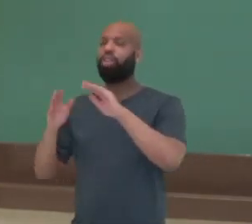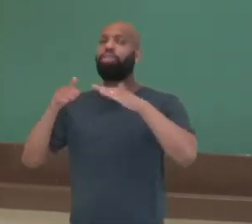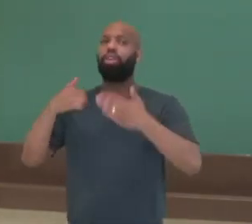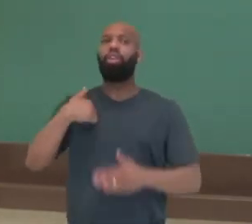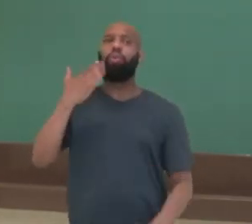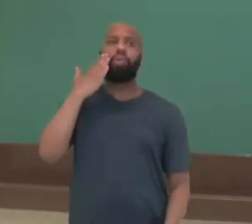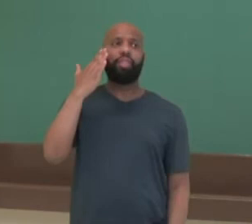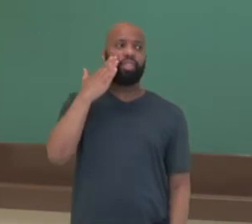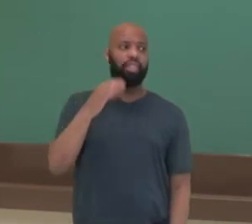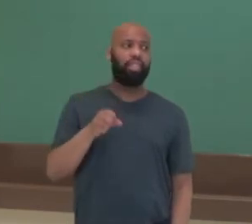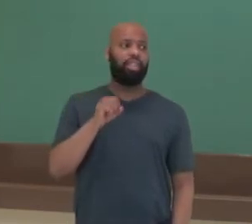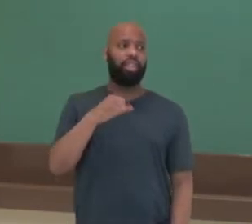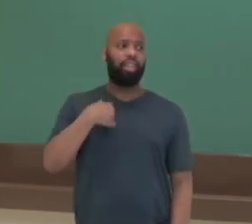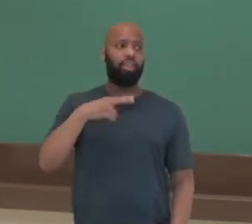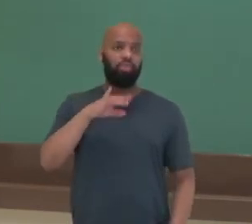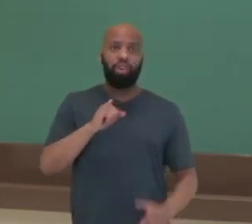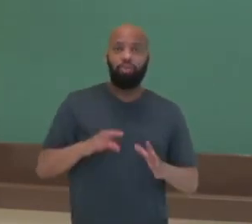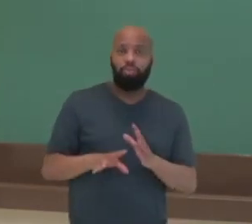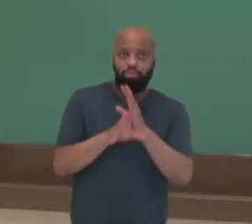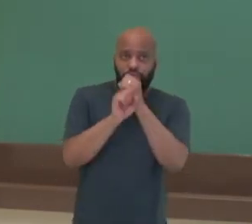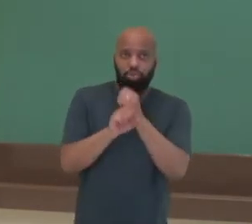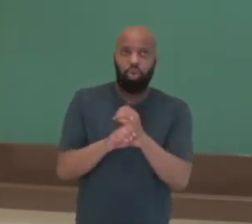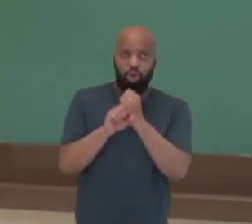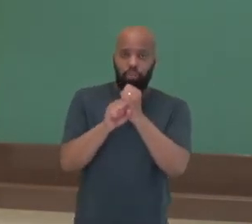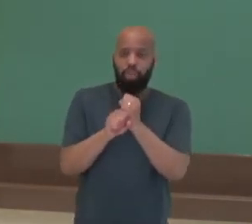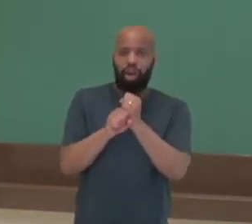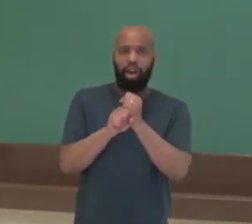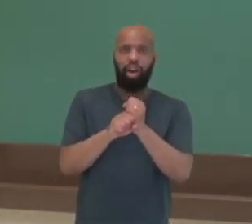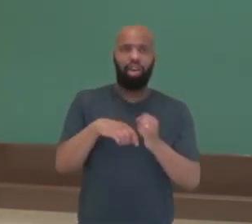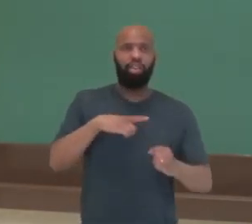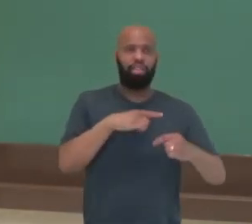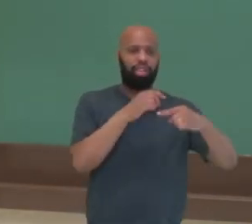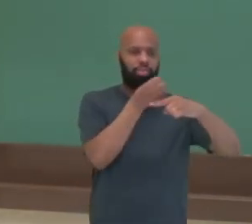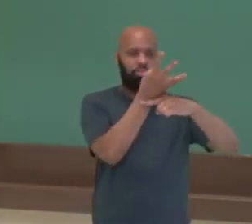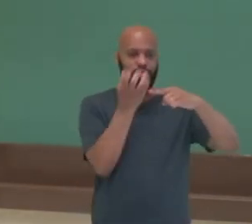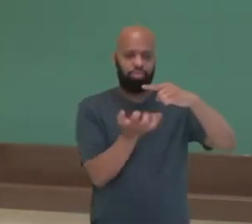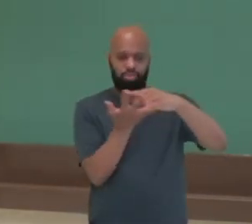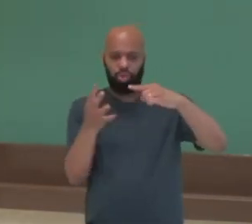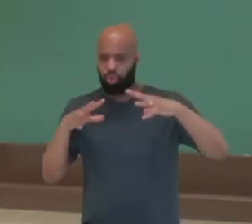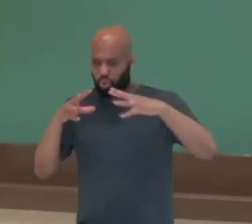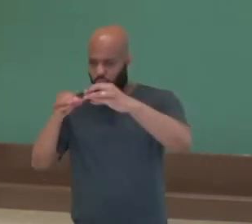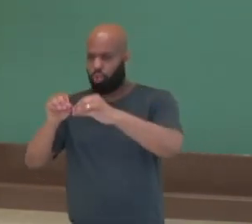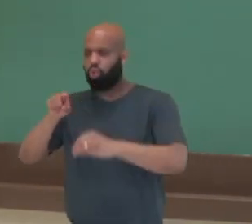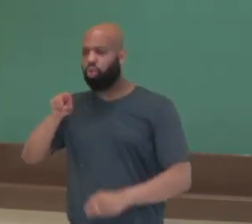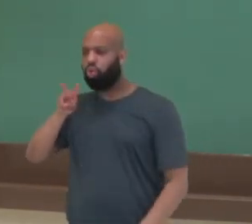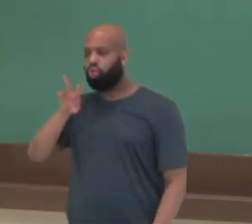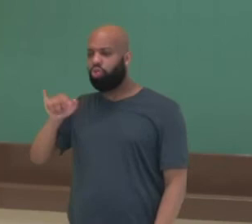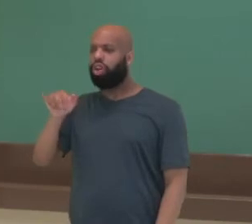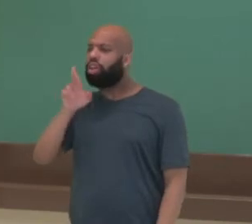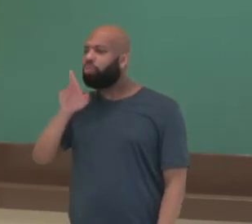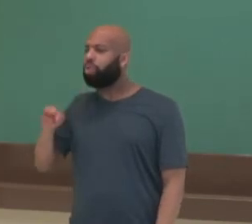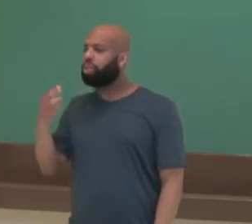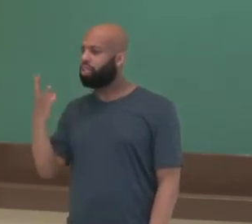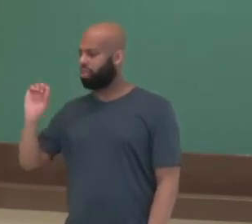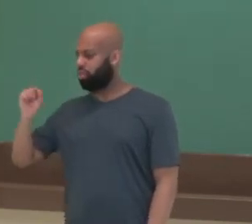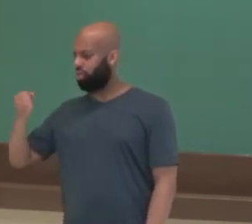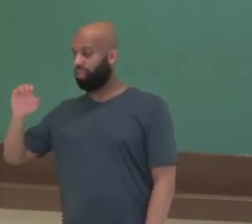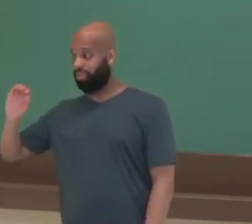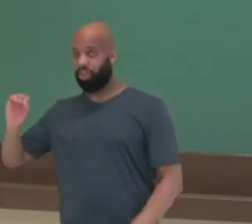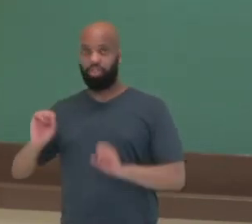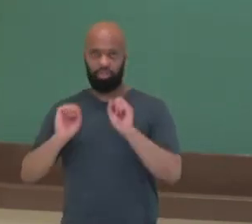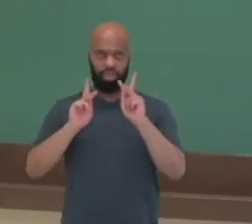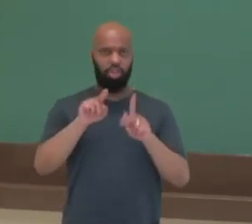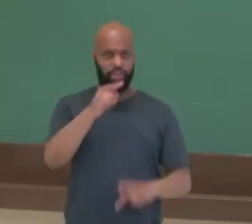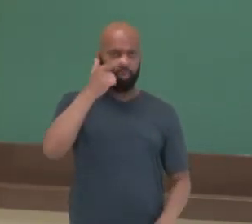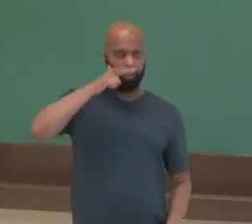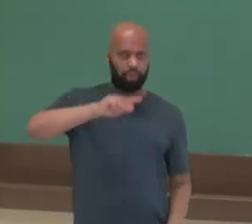soma desses três termos tem que dar 380, tudo bem? Bom, vocês perceberam